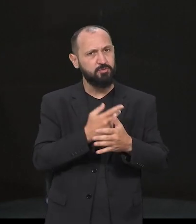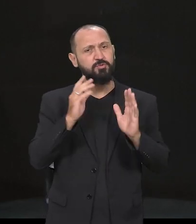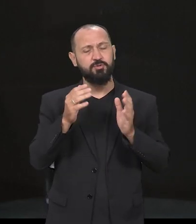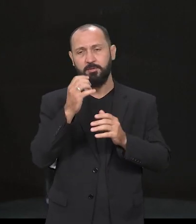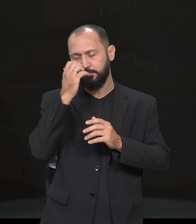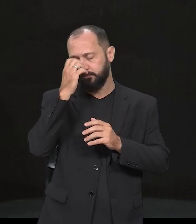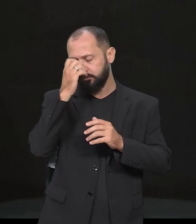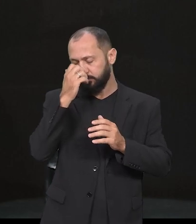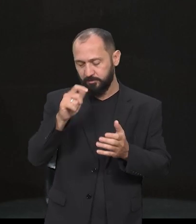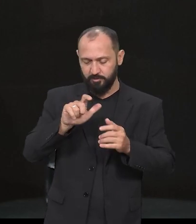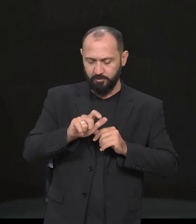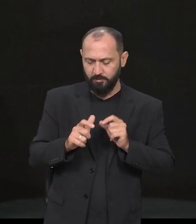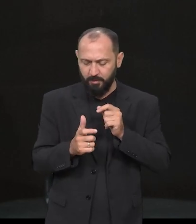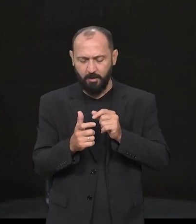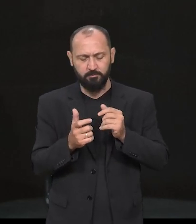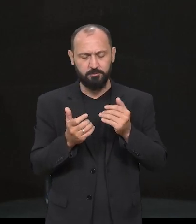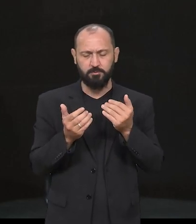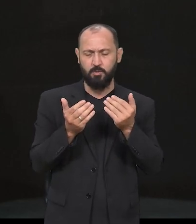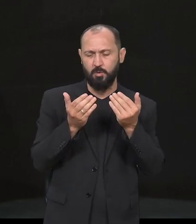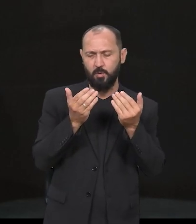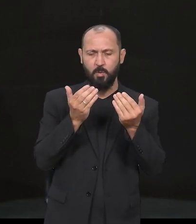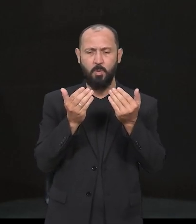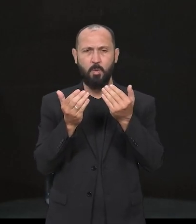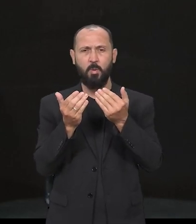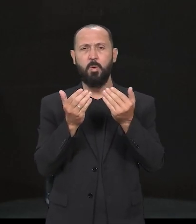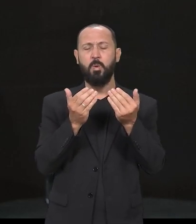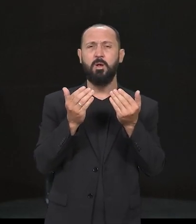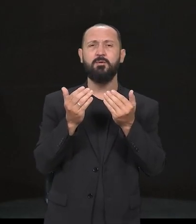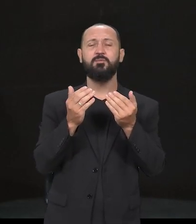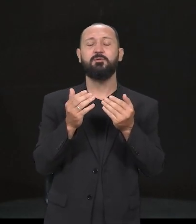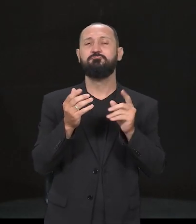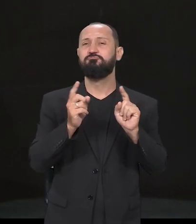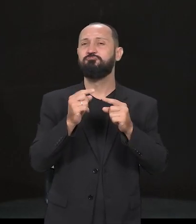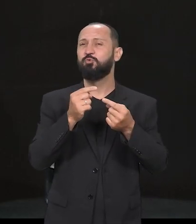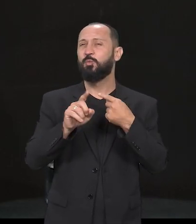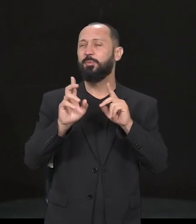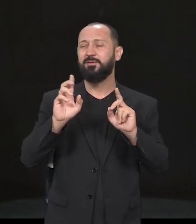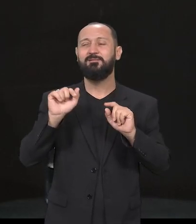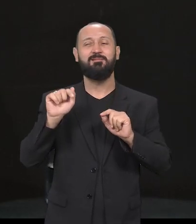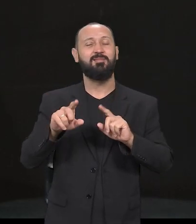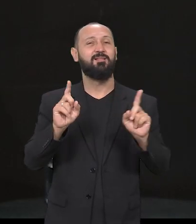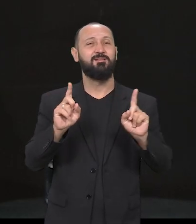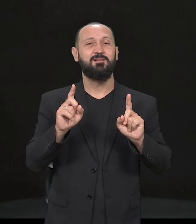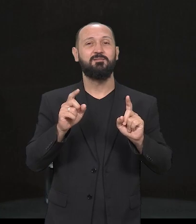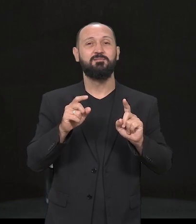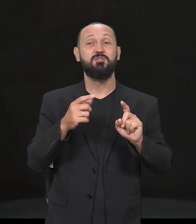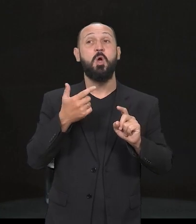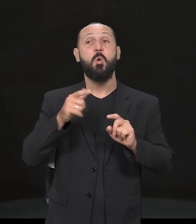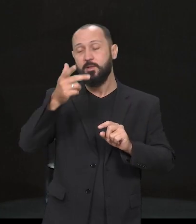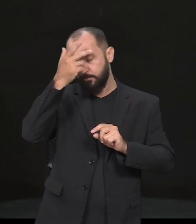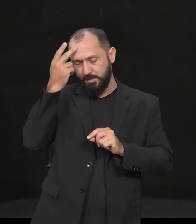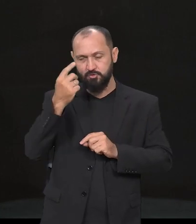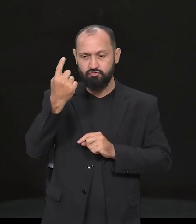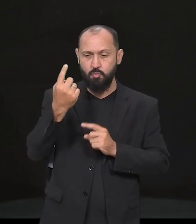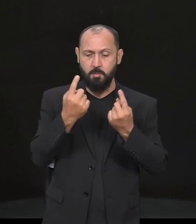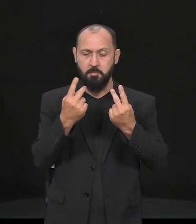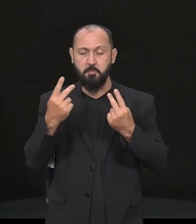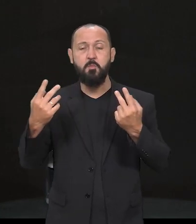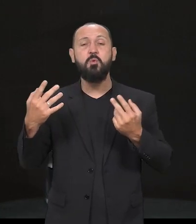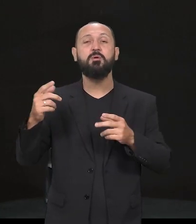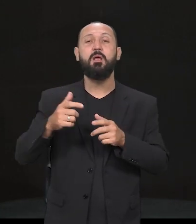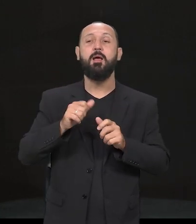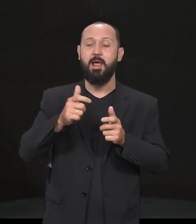de chegar uma arma para análise e a hora que você vai identificar o projétil não é daquela arma. Então, era mais de um autor, mais de uma